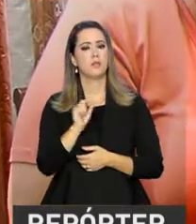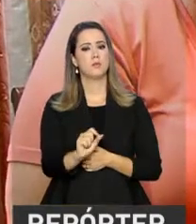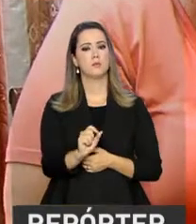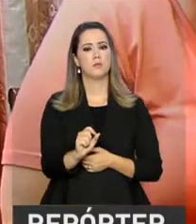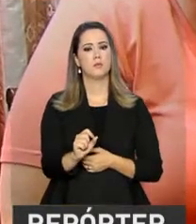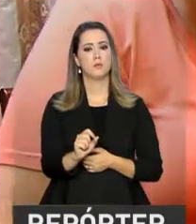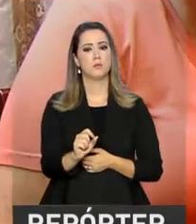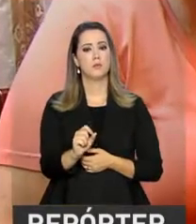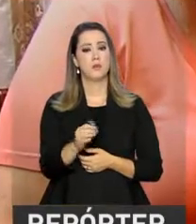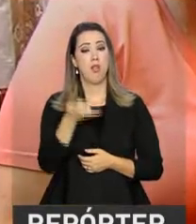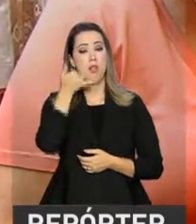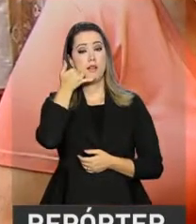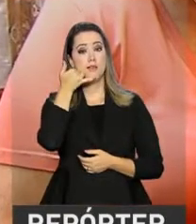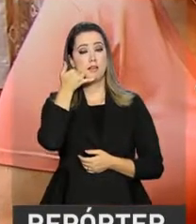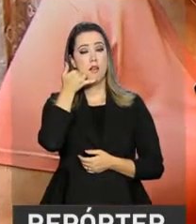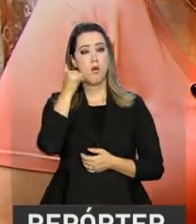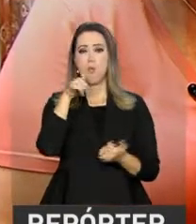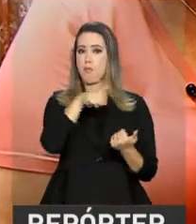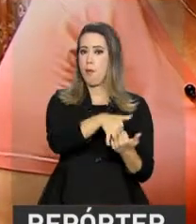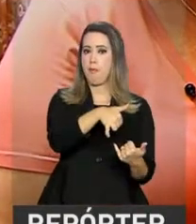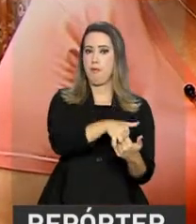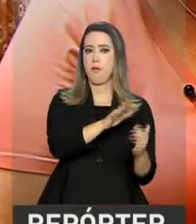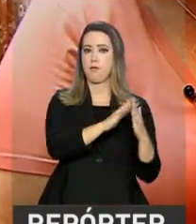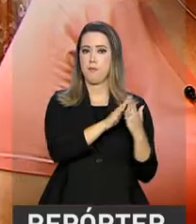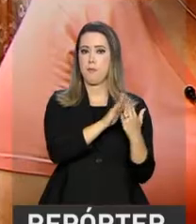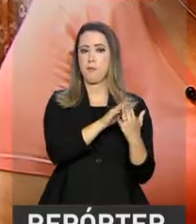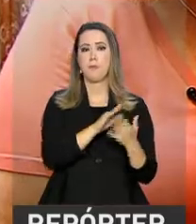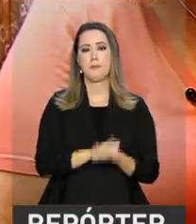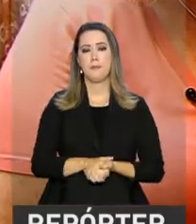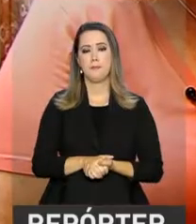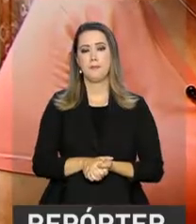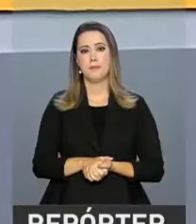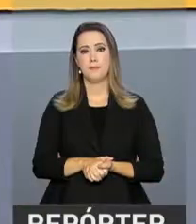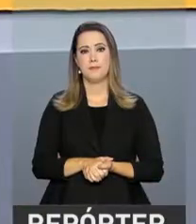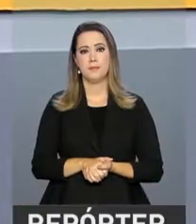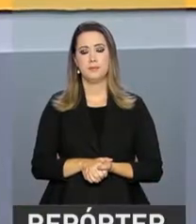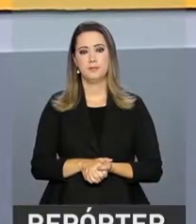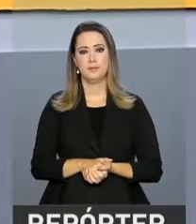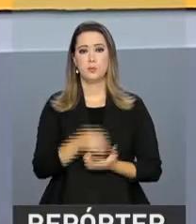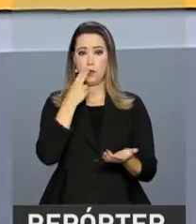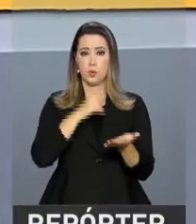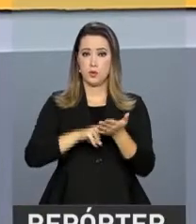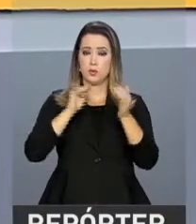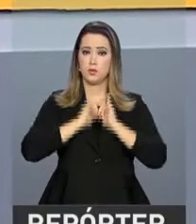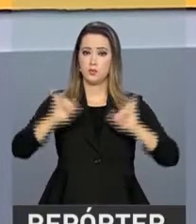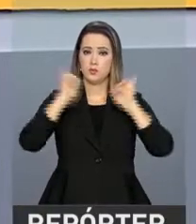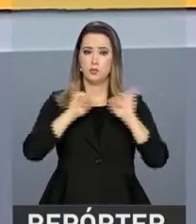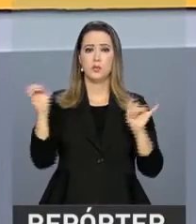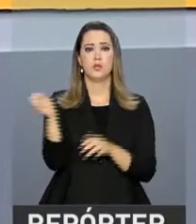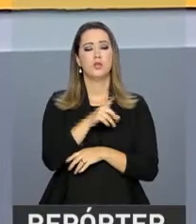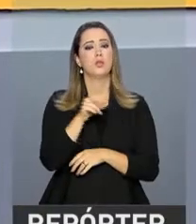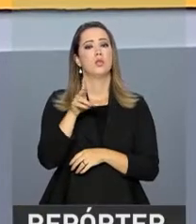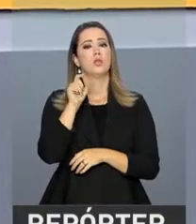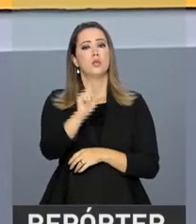ao fazer a ligação é essa via telefone fixo os correios lançam hoje uma